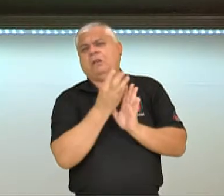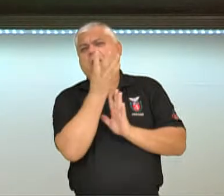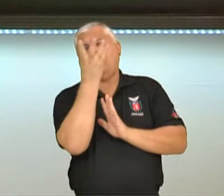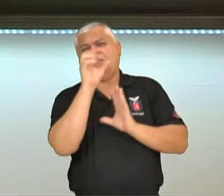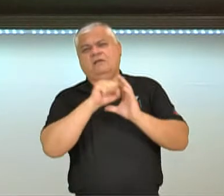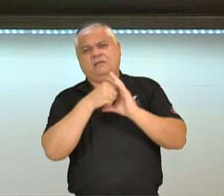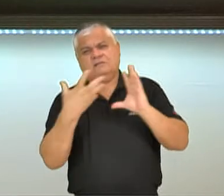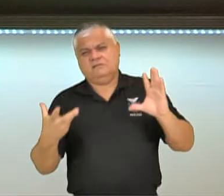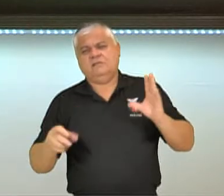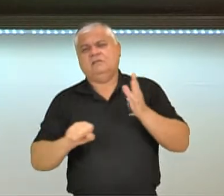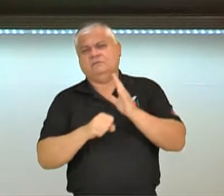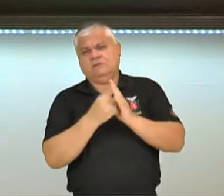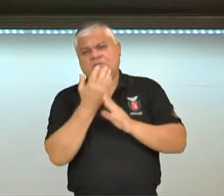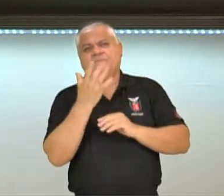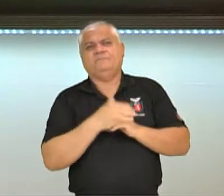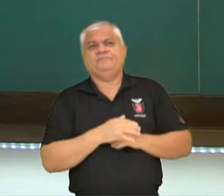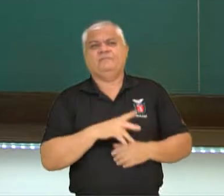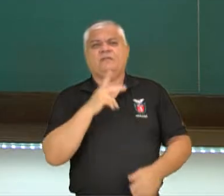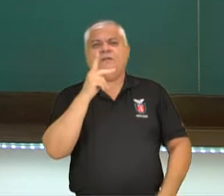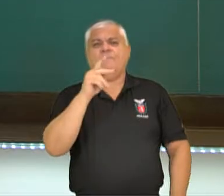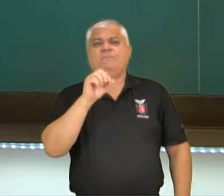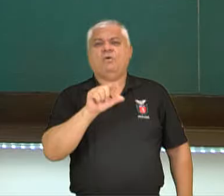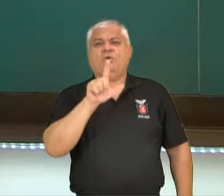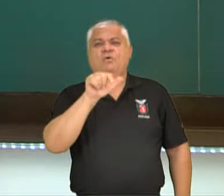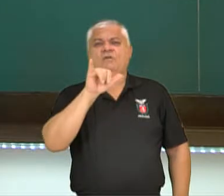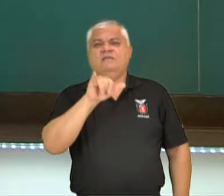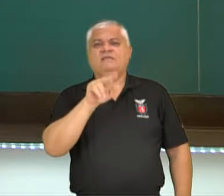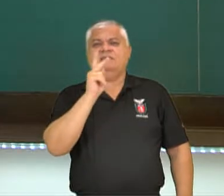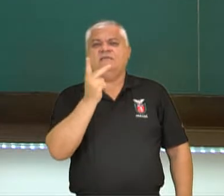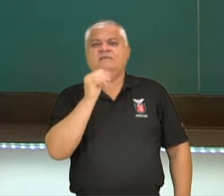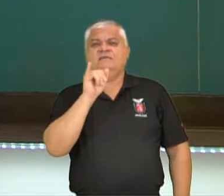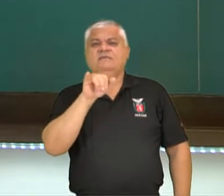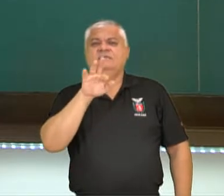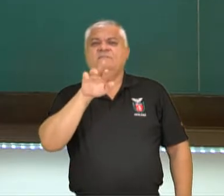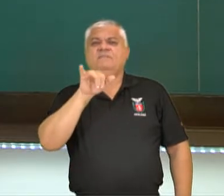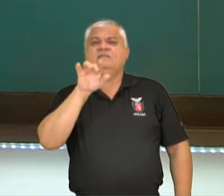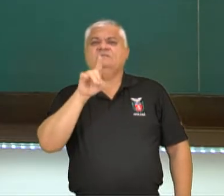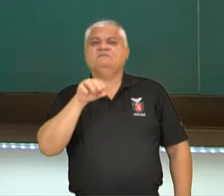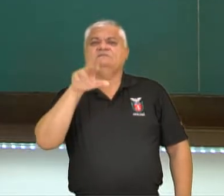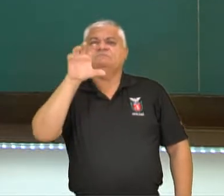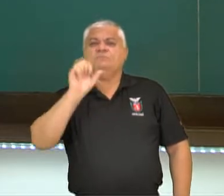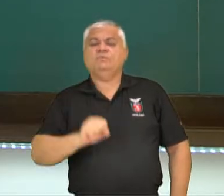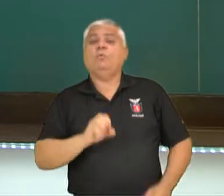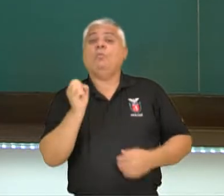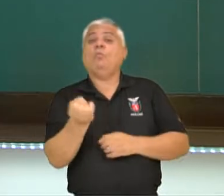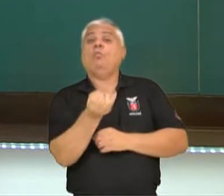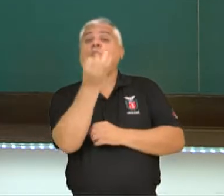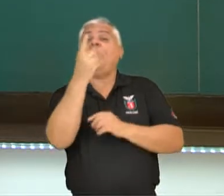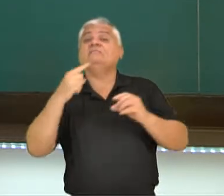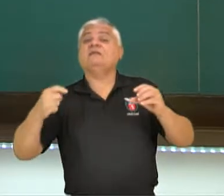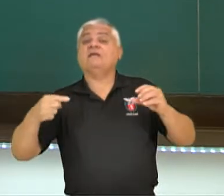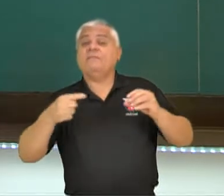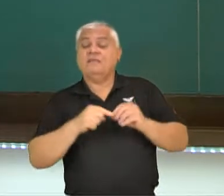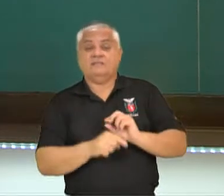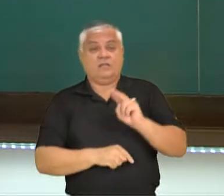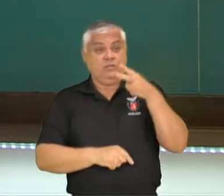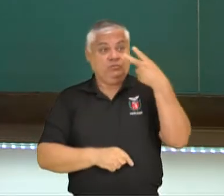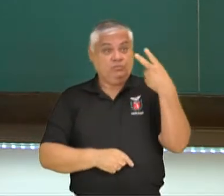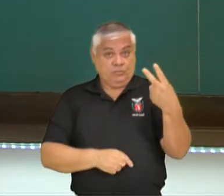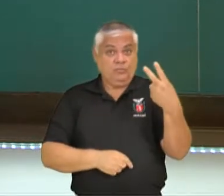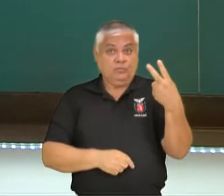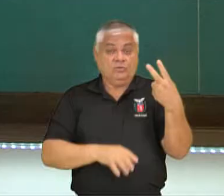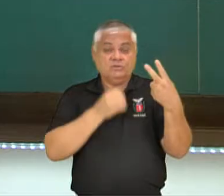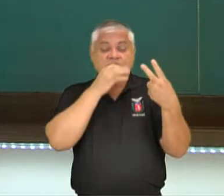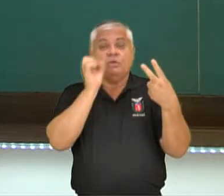características, né? Que eu chamo de polihibridismo e está aqui para vocês. Para eu descobrir o número de gametas, eu coloco 2 elevado ao número de